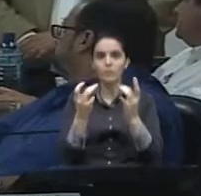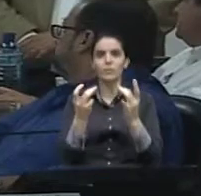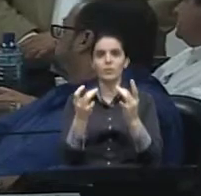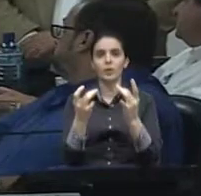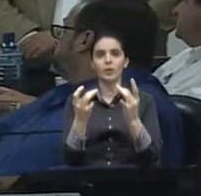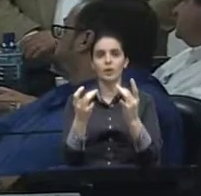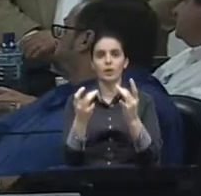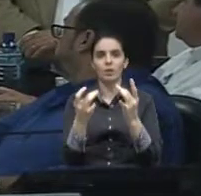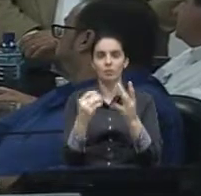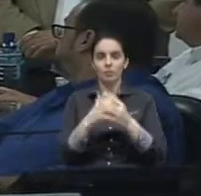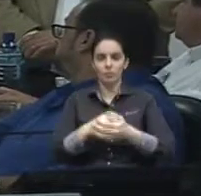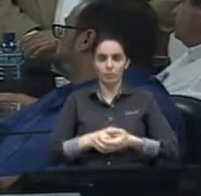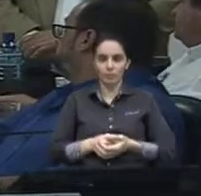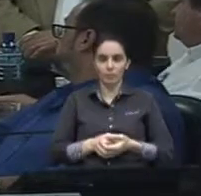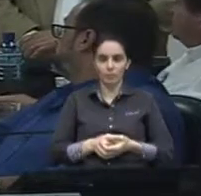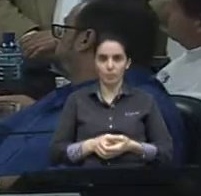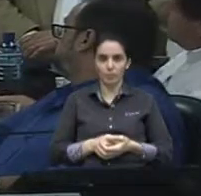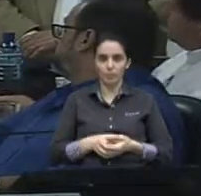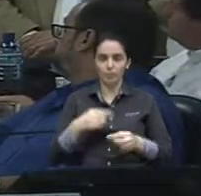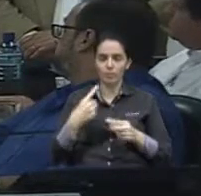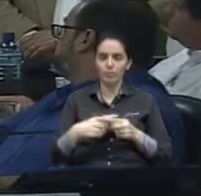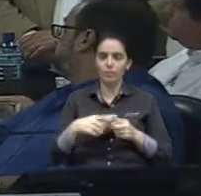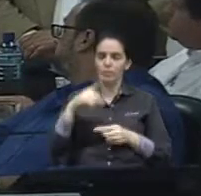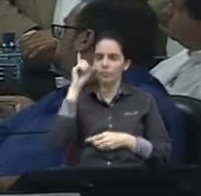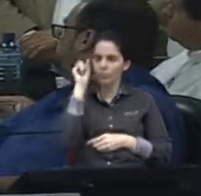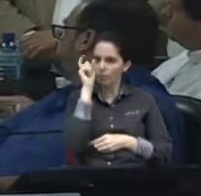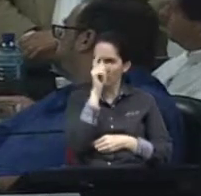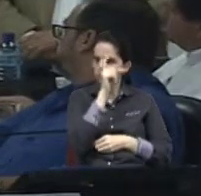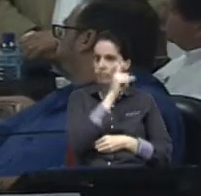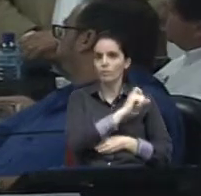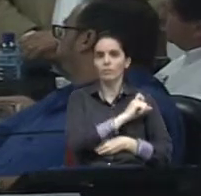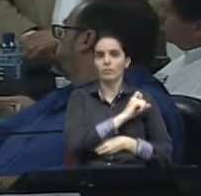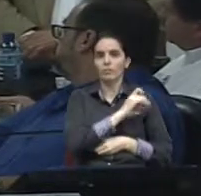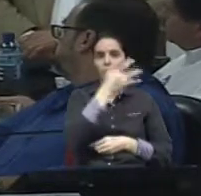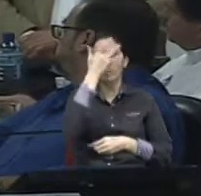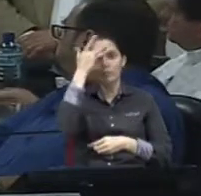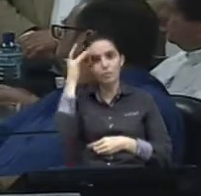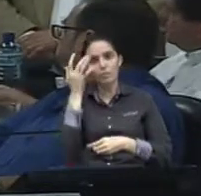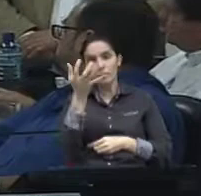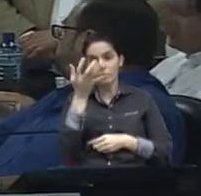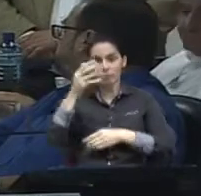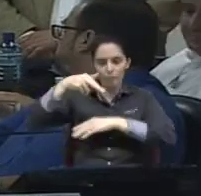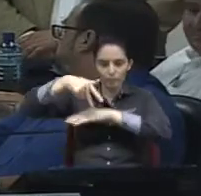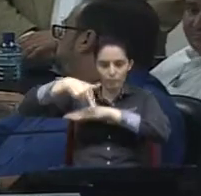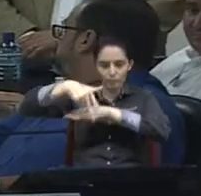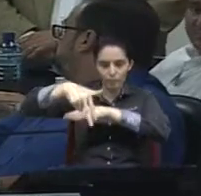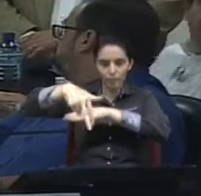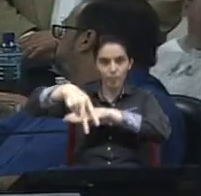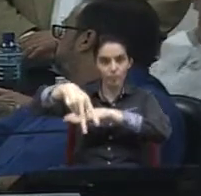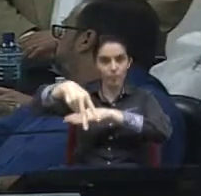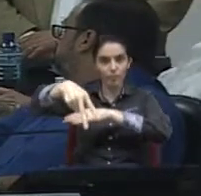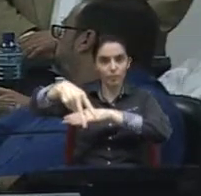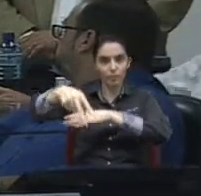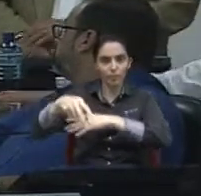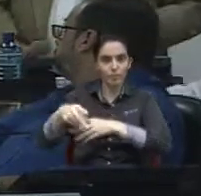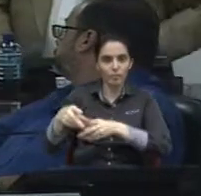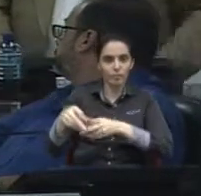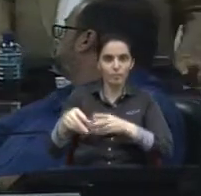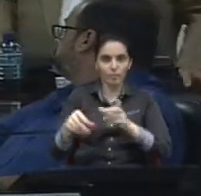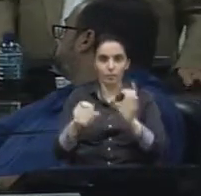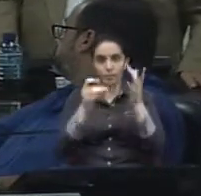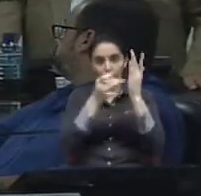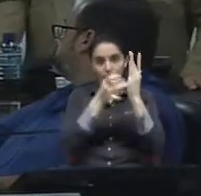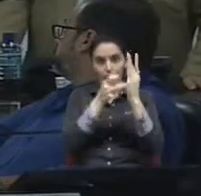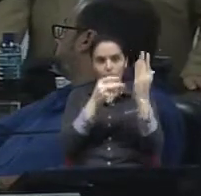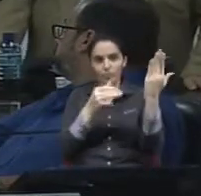Porque ali está muito difícil, as pessoas tentam atravessar os pedestres, a gente olha pelo retrovisor, não dá